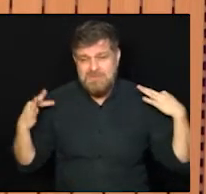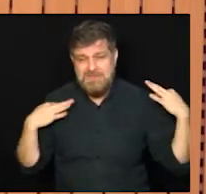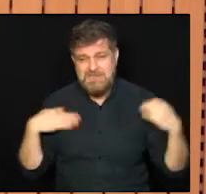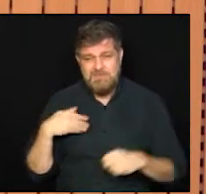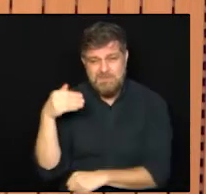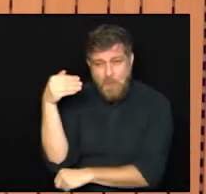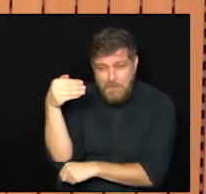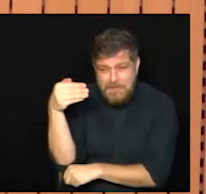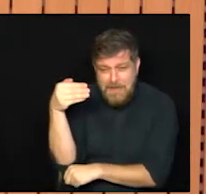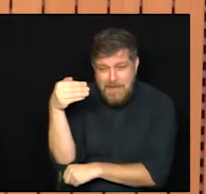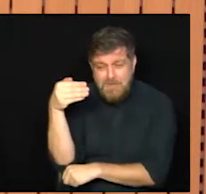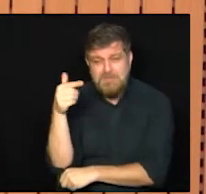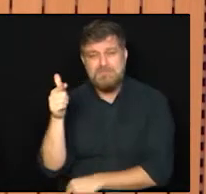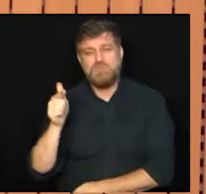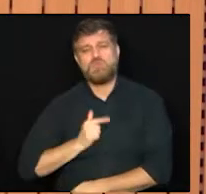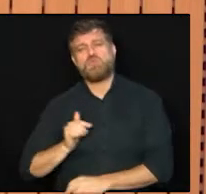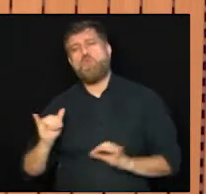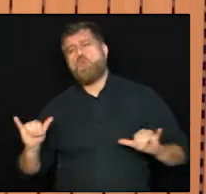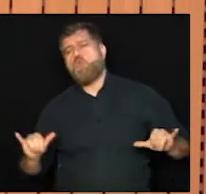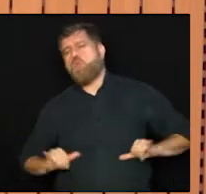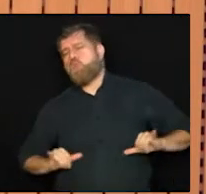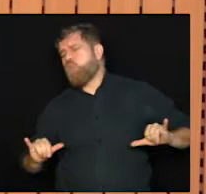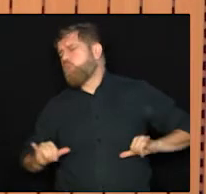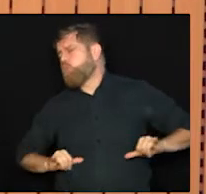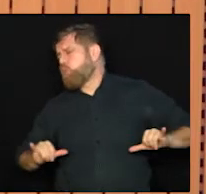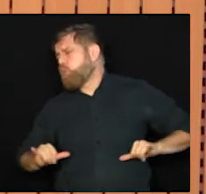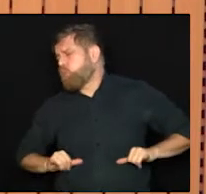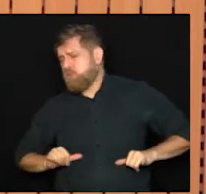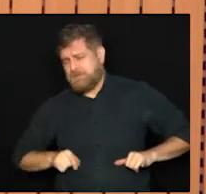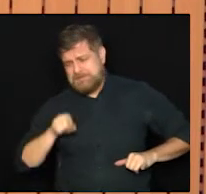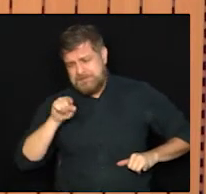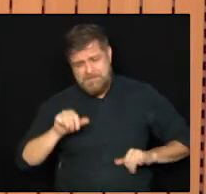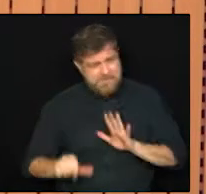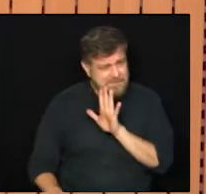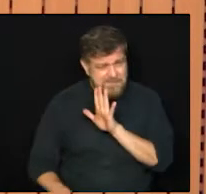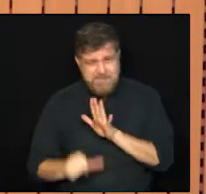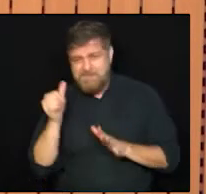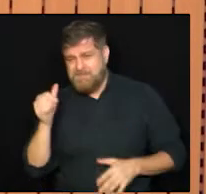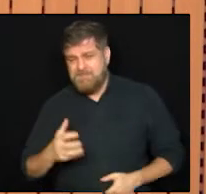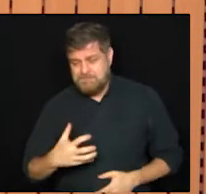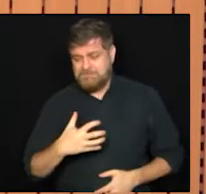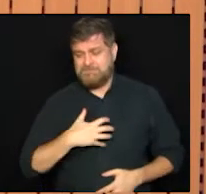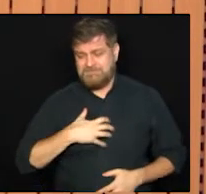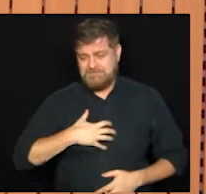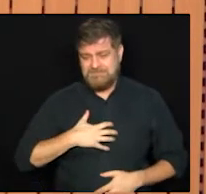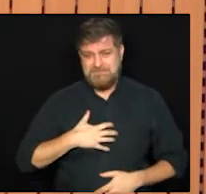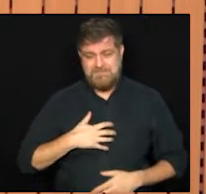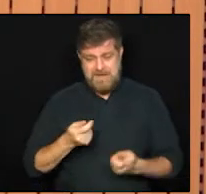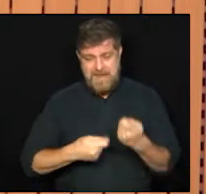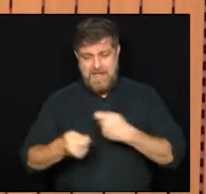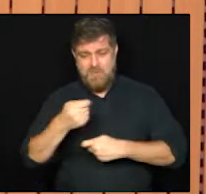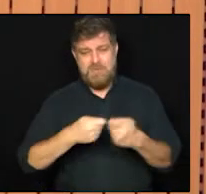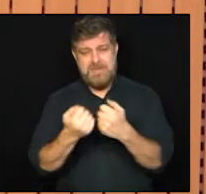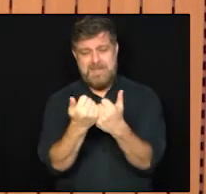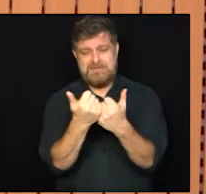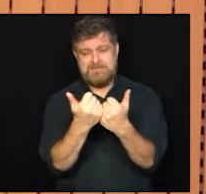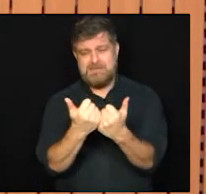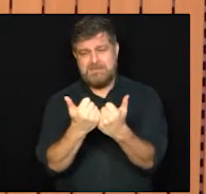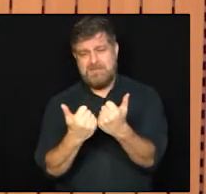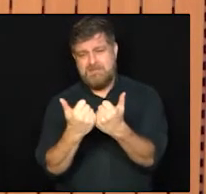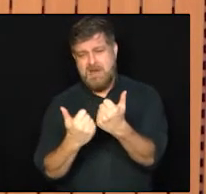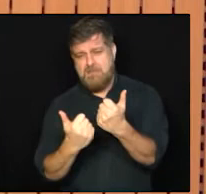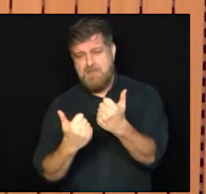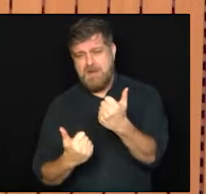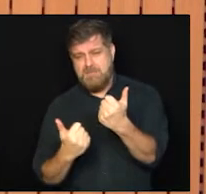hotelaria, sofreu muito, né? Foi um dos primeiros a sentir os efeitos econômicos com as medidas